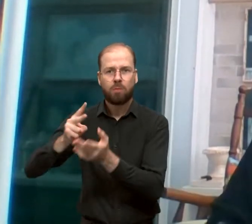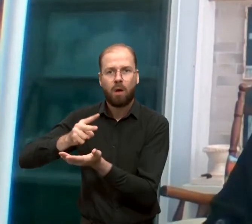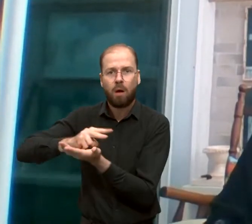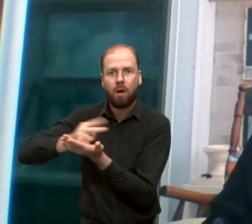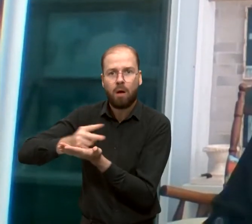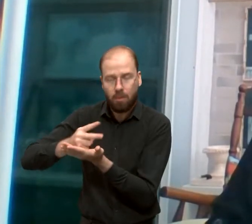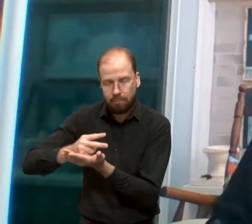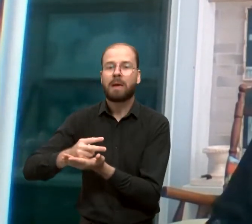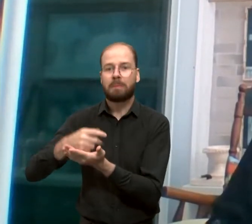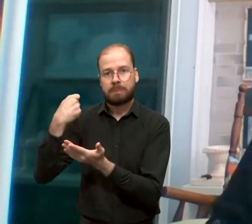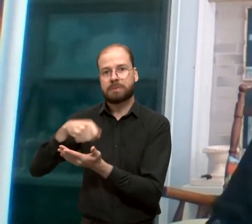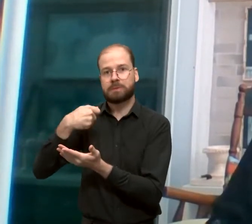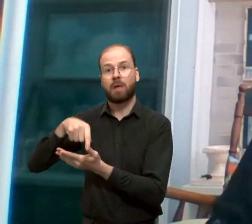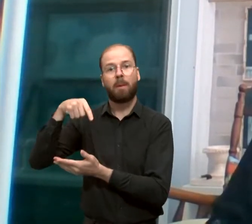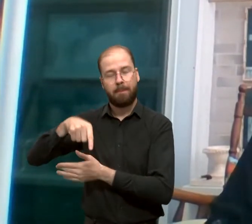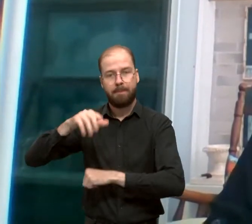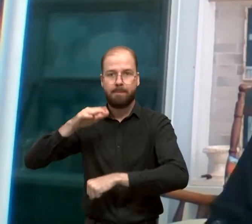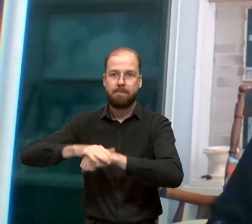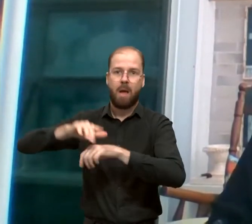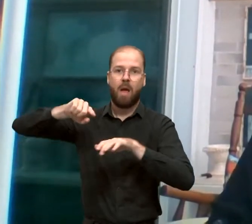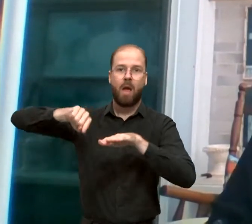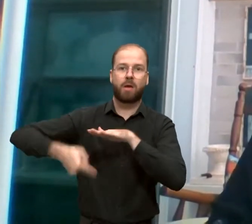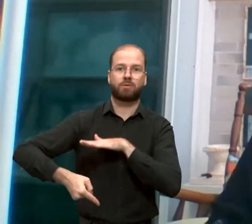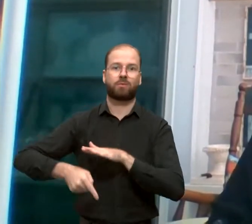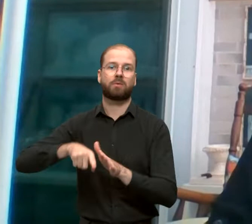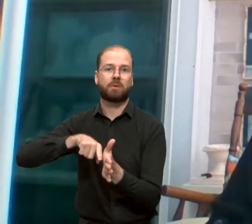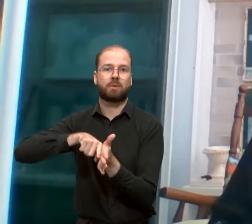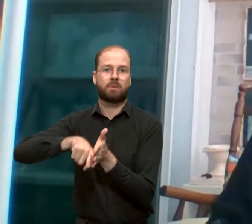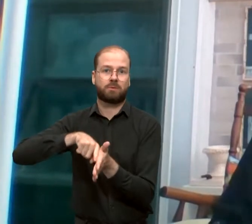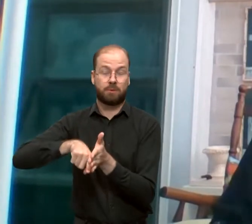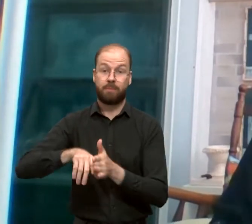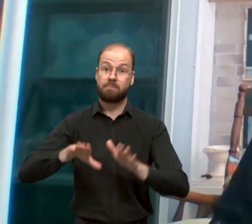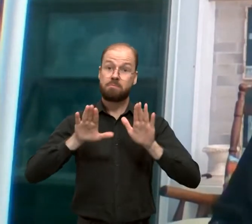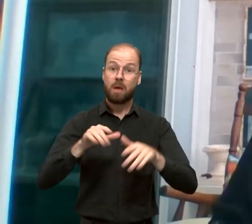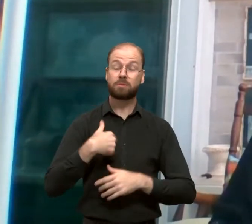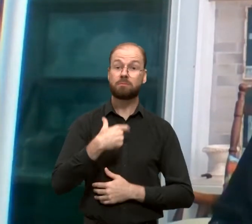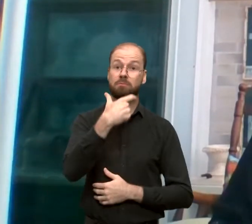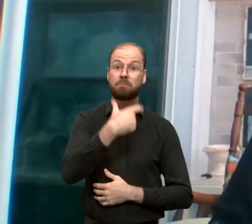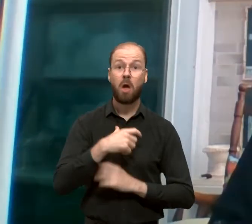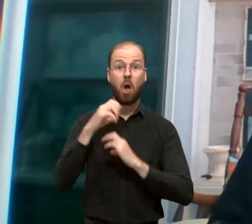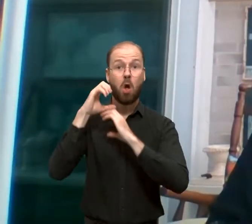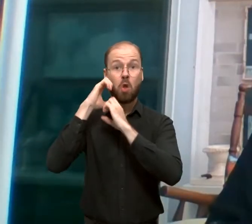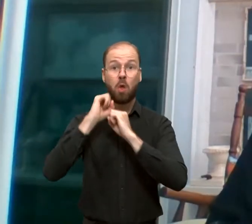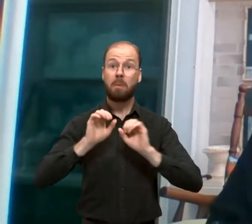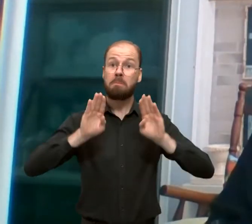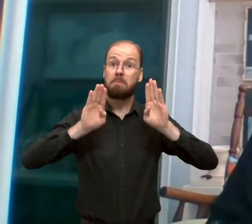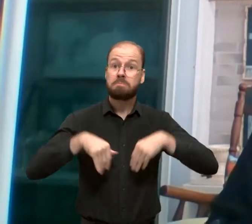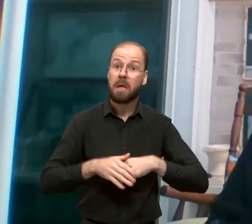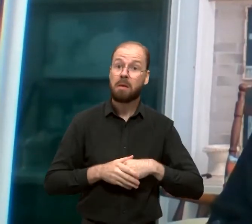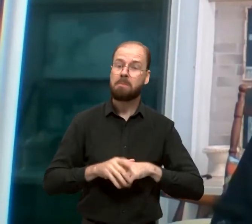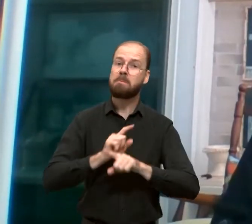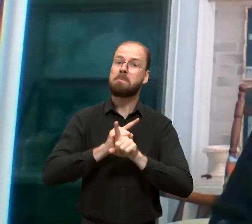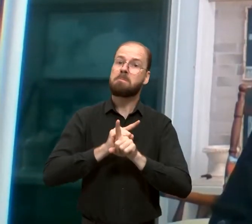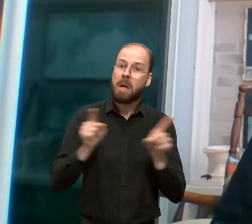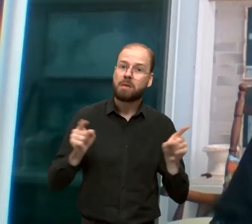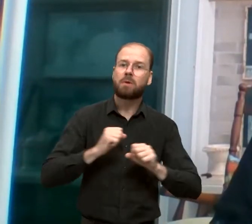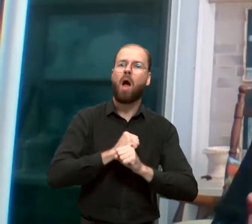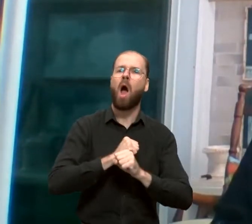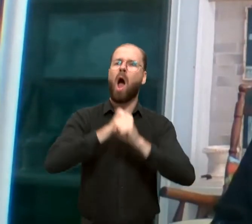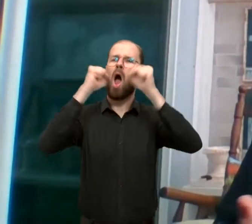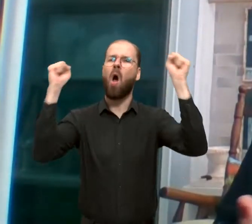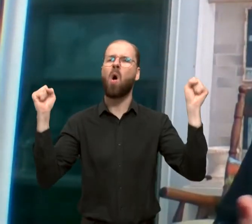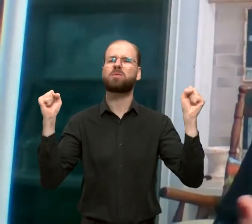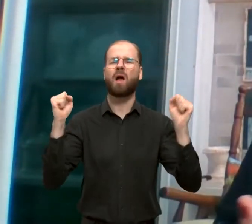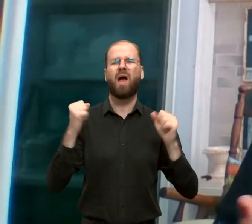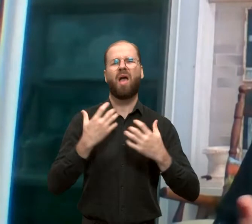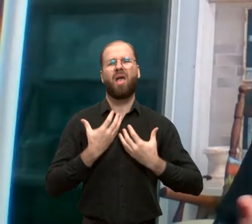investigado. Mas é fundamental, mesmo para quem não tem insônia, mas está acordando cansado, não está descansando, vamos